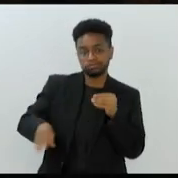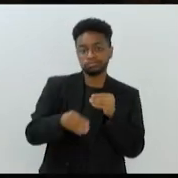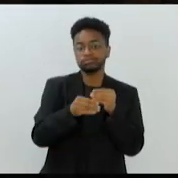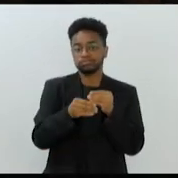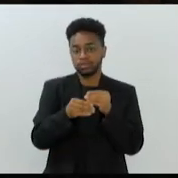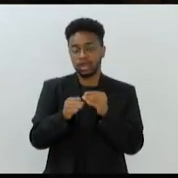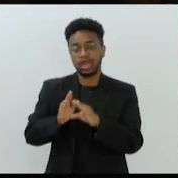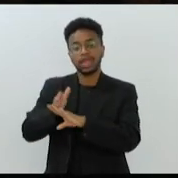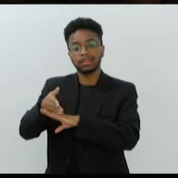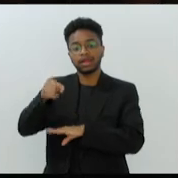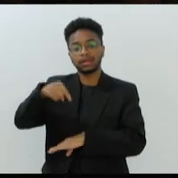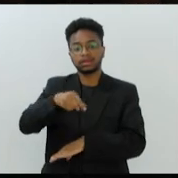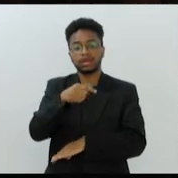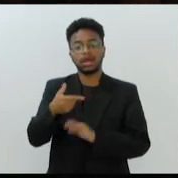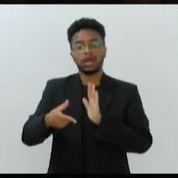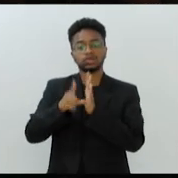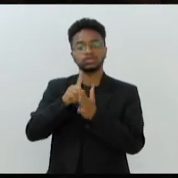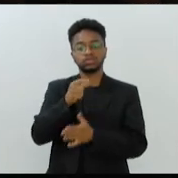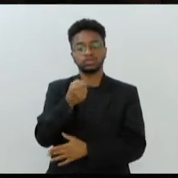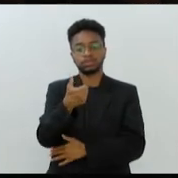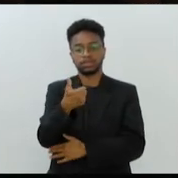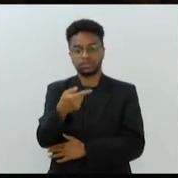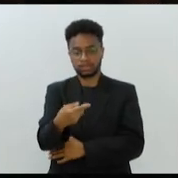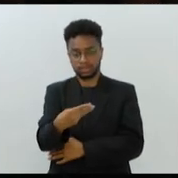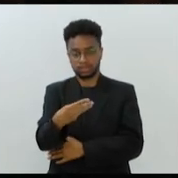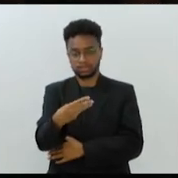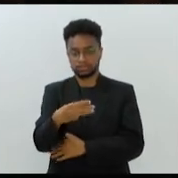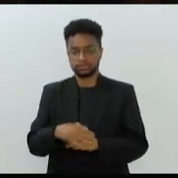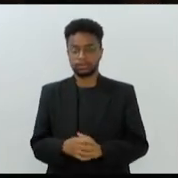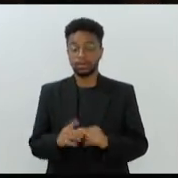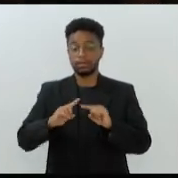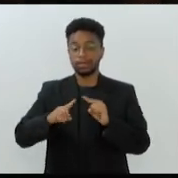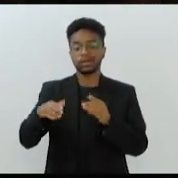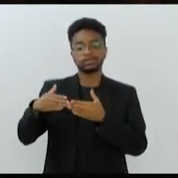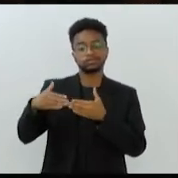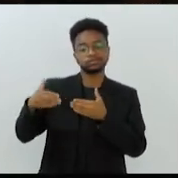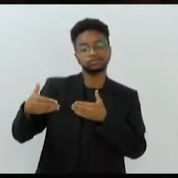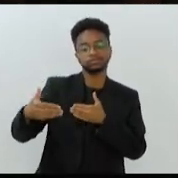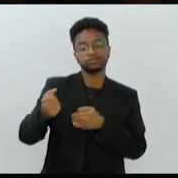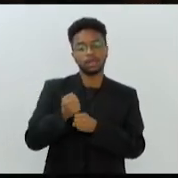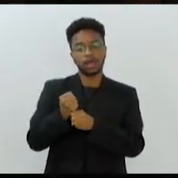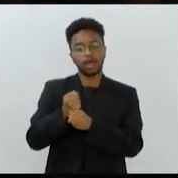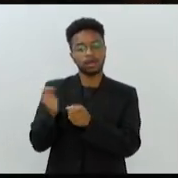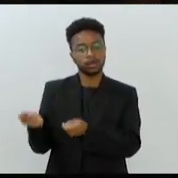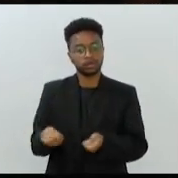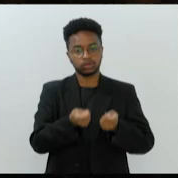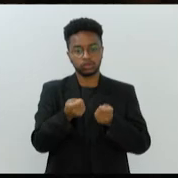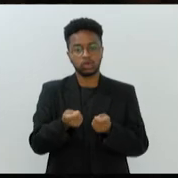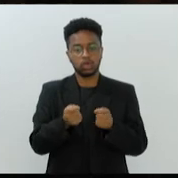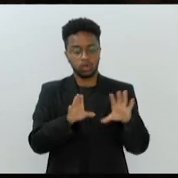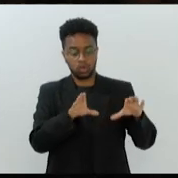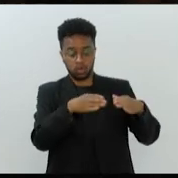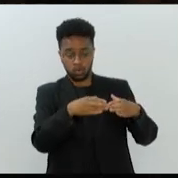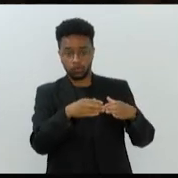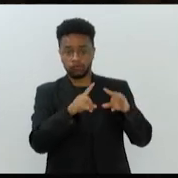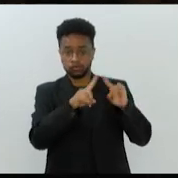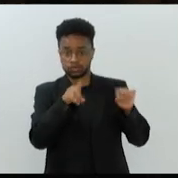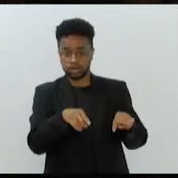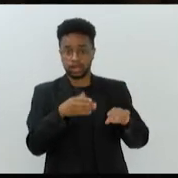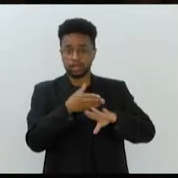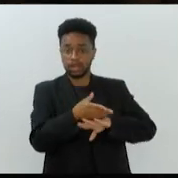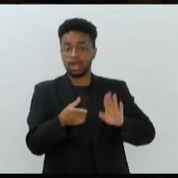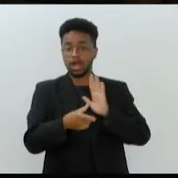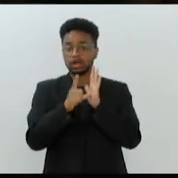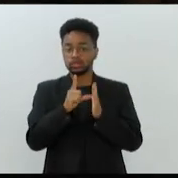no Estado antes de 2013. Mas a cada ano que passa, uma parcela desses servidores que entraram antes de 2013